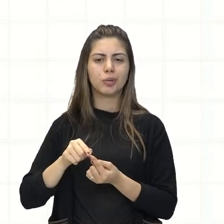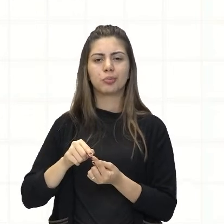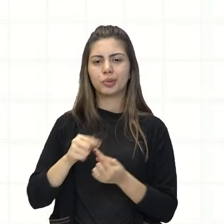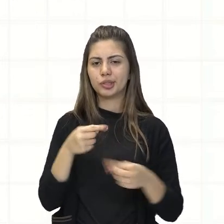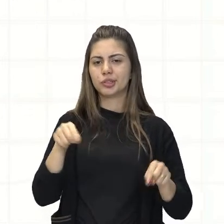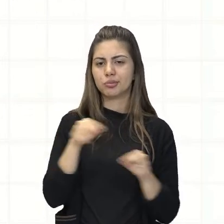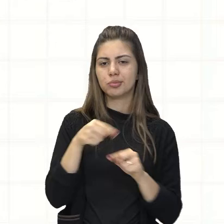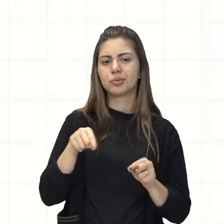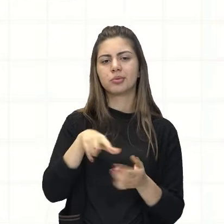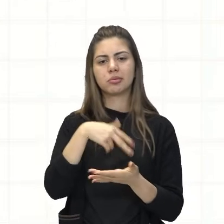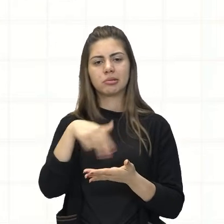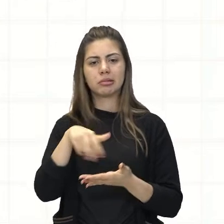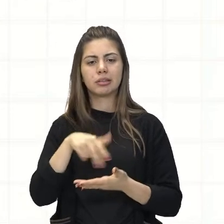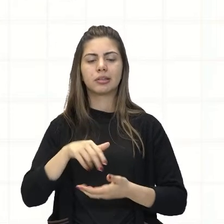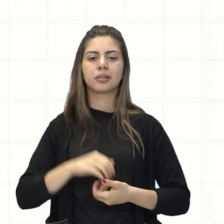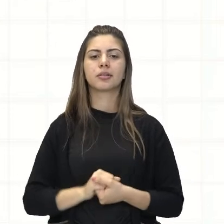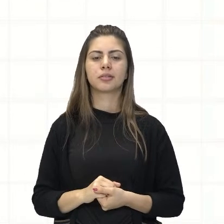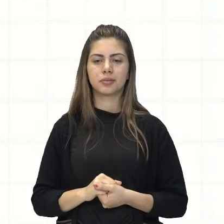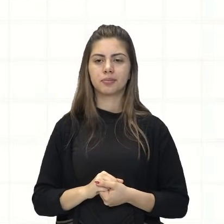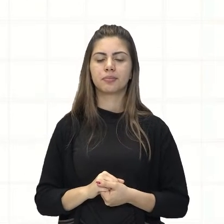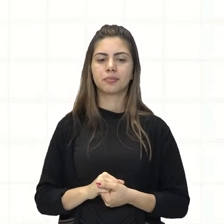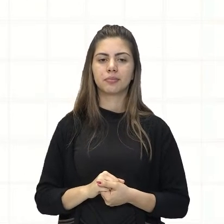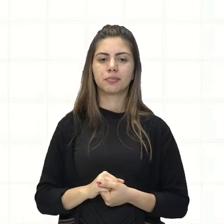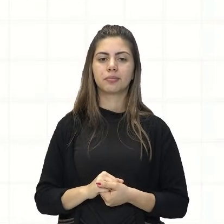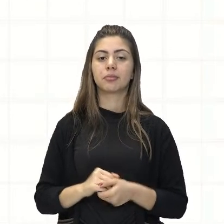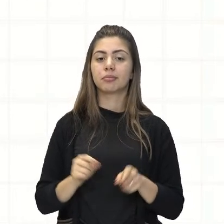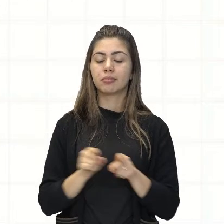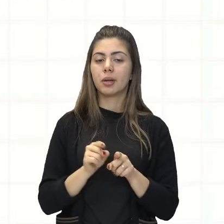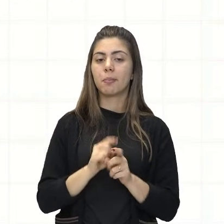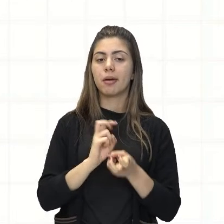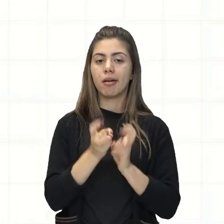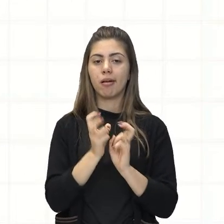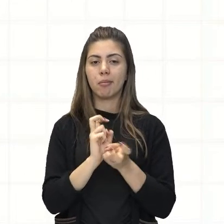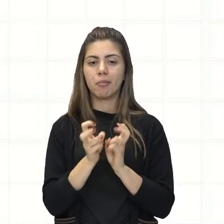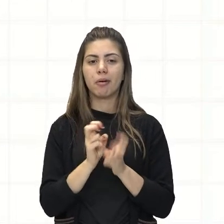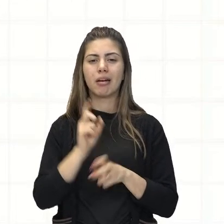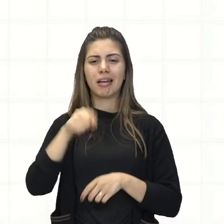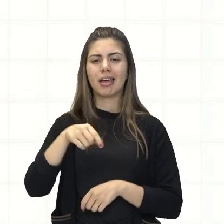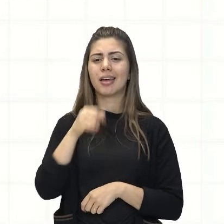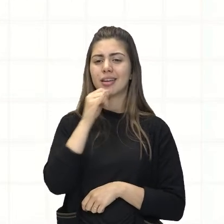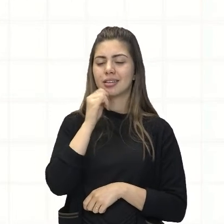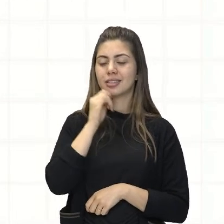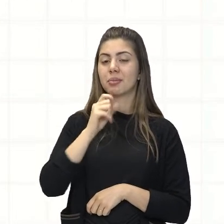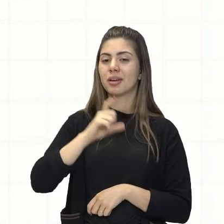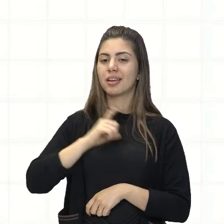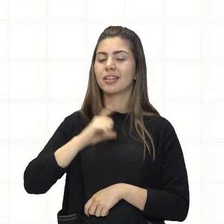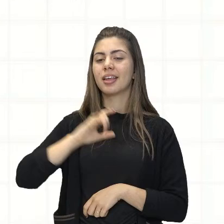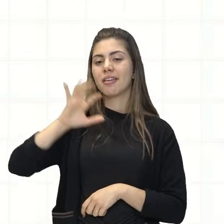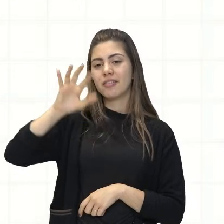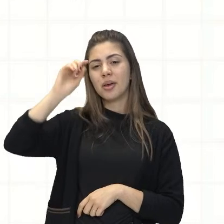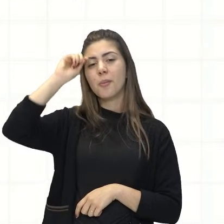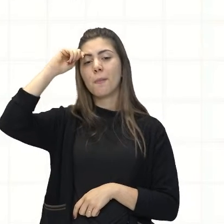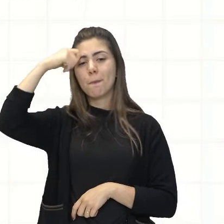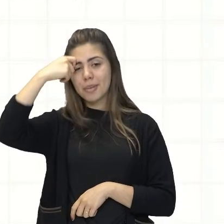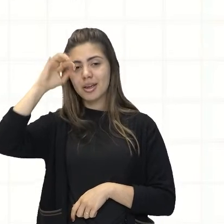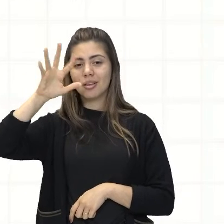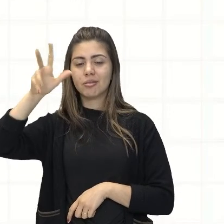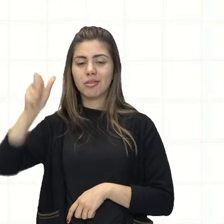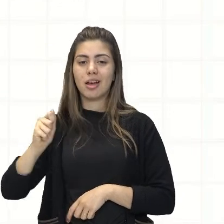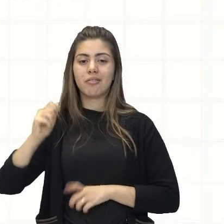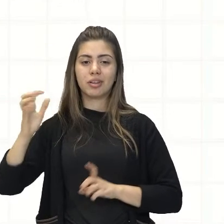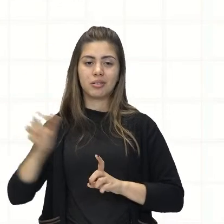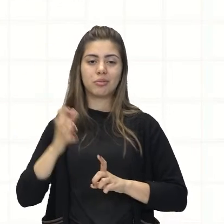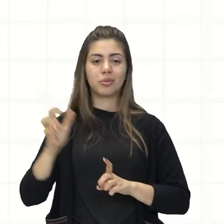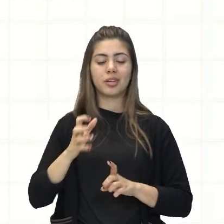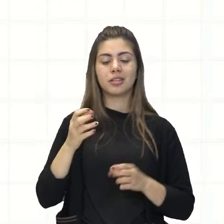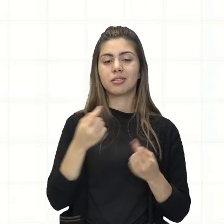congada, o iundu e a capoeira são exemplos da influência africana na música brasileira,